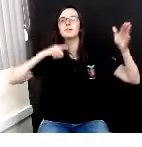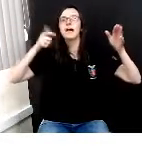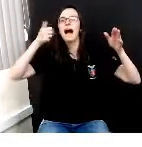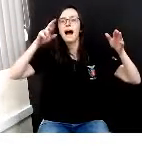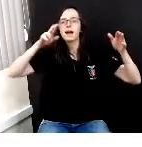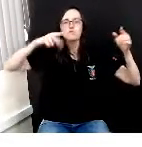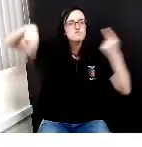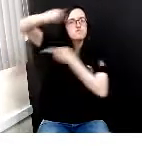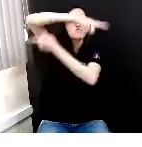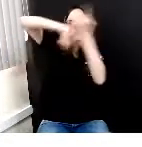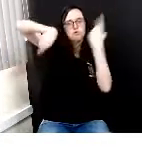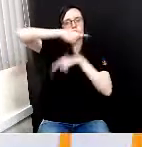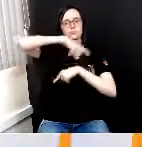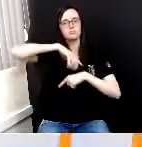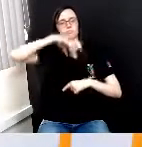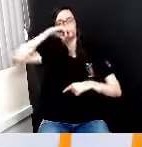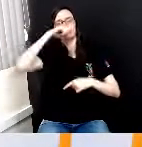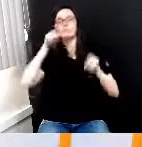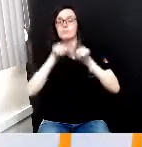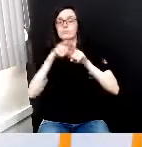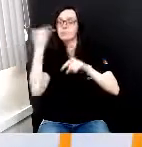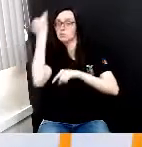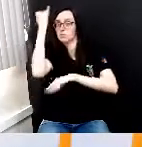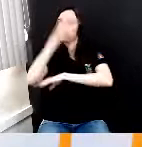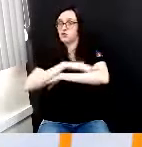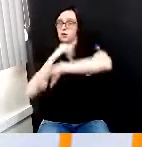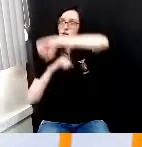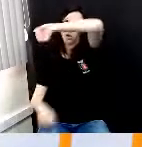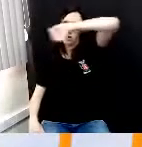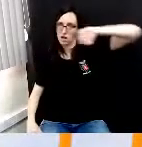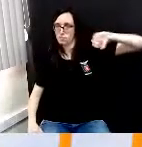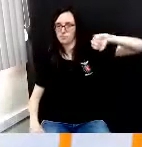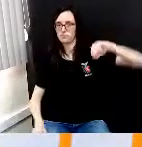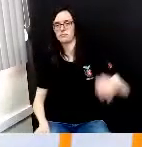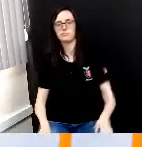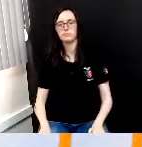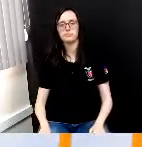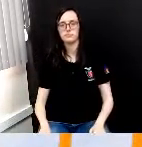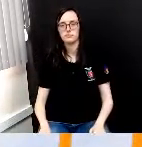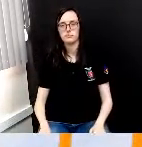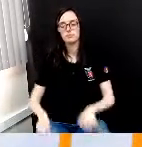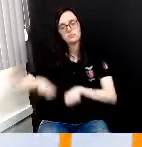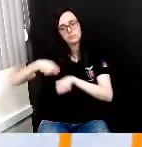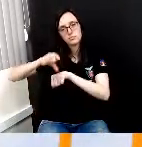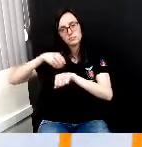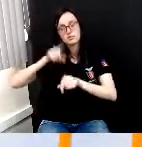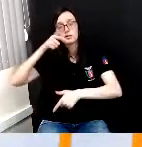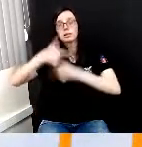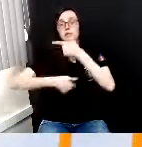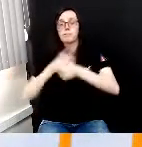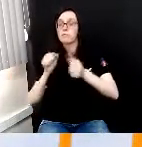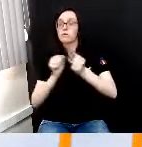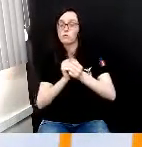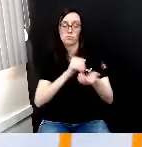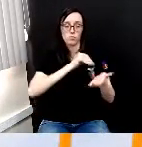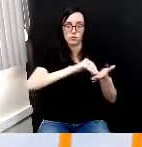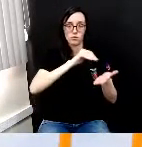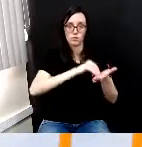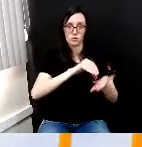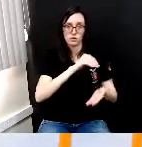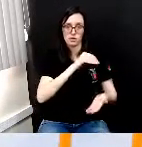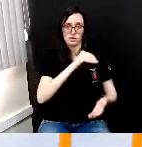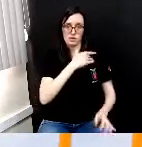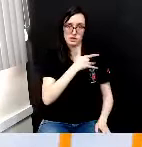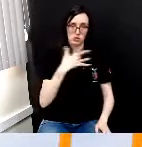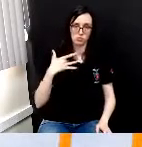ventilados e não esqueça de manter as janelas abertas. As orientações, esse trabalho conjunto da Secretaria de Estado da